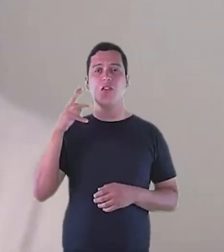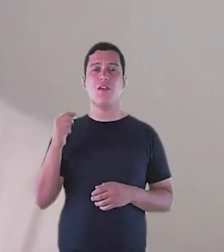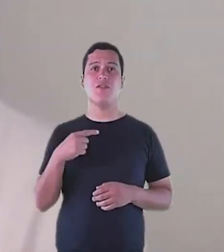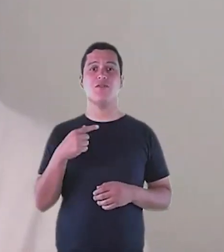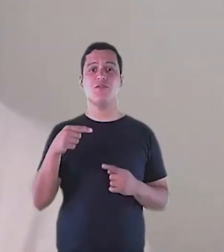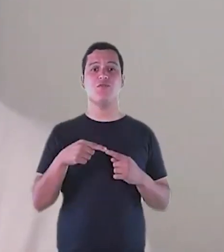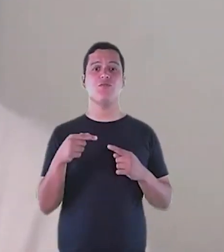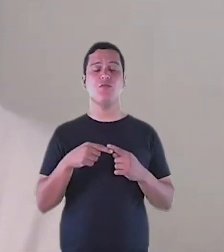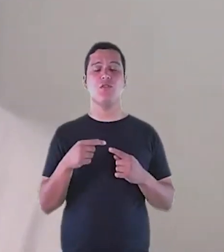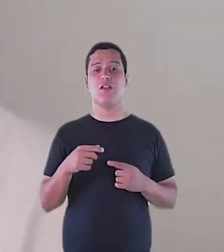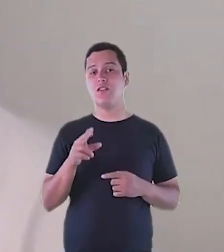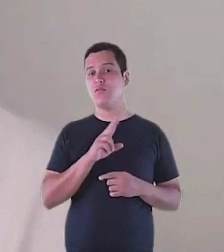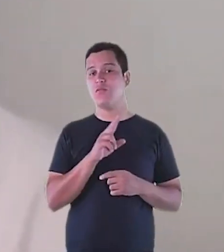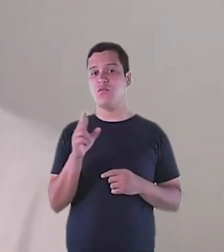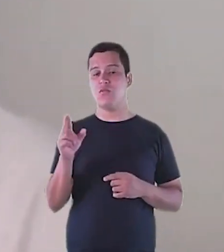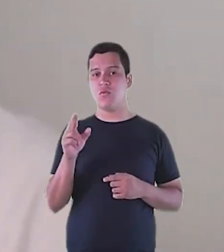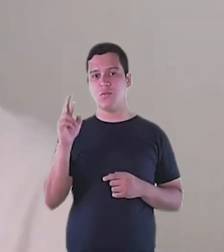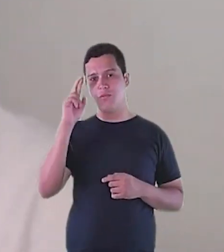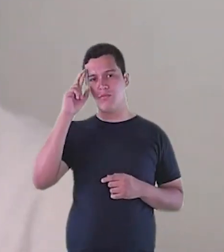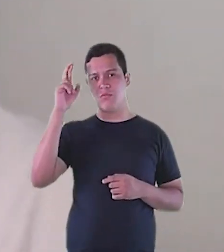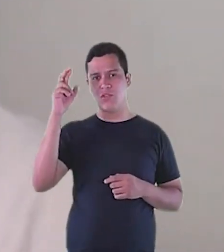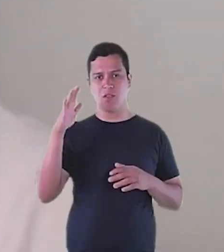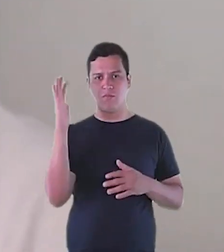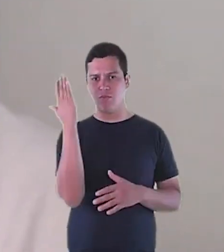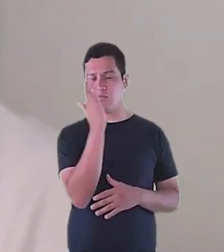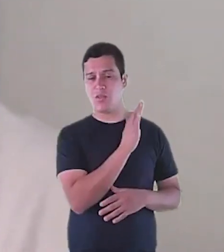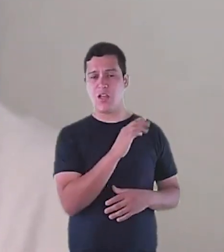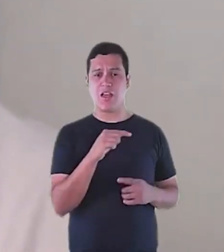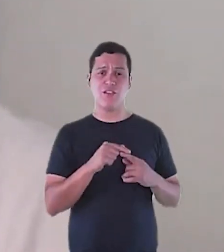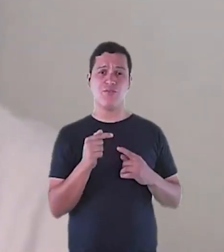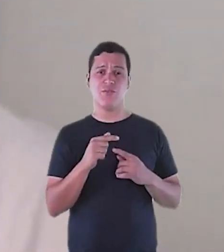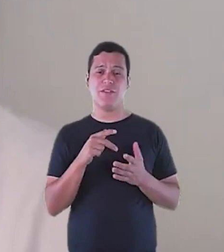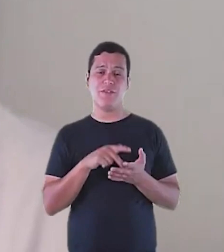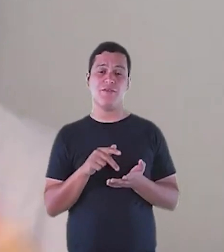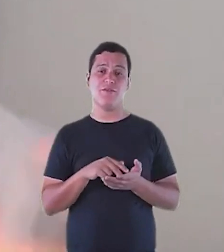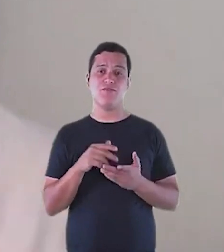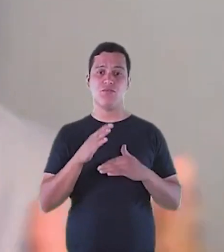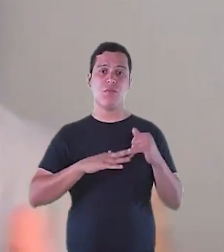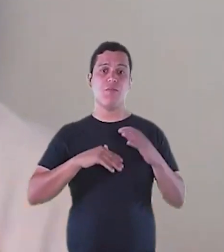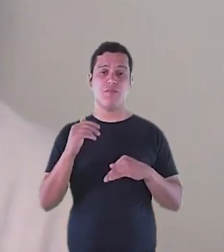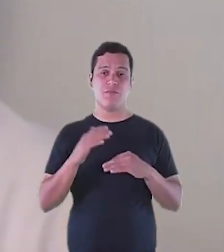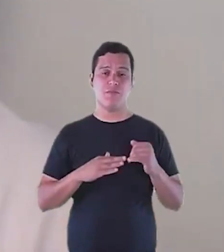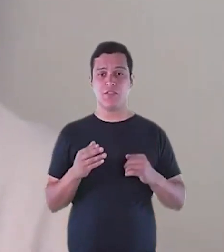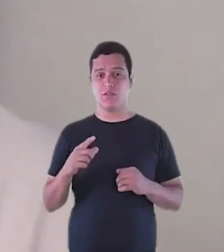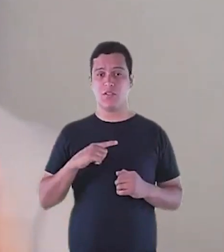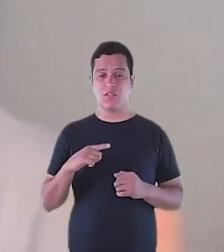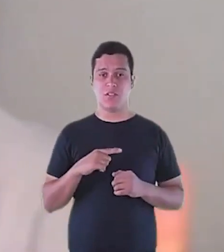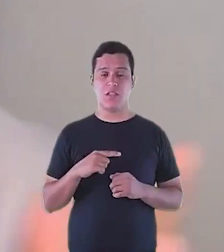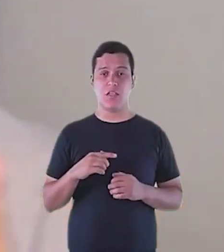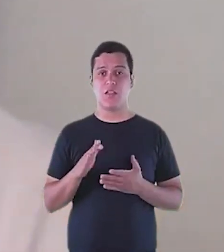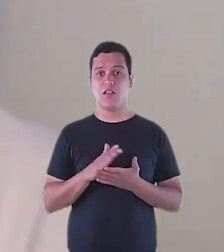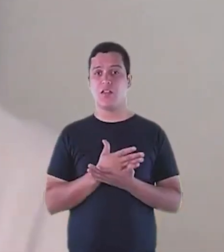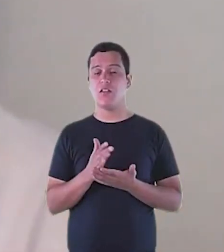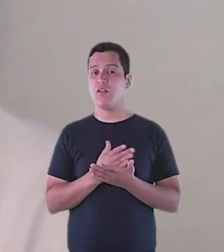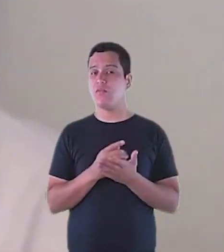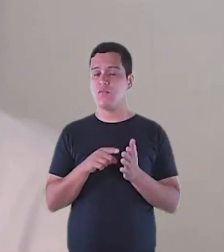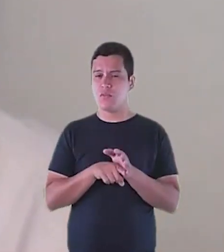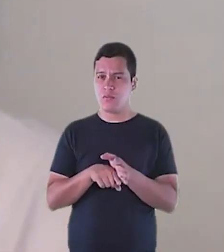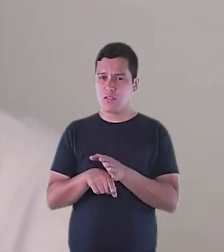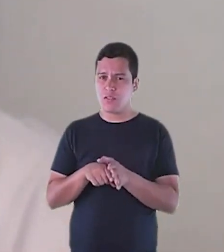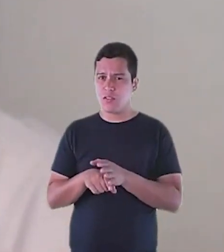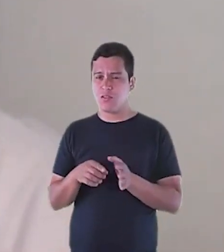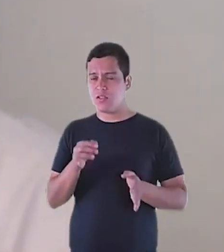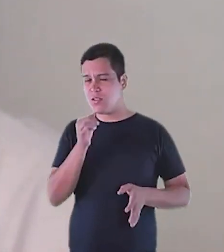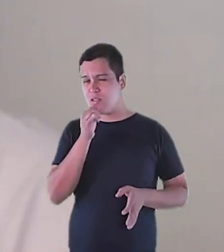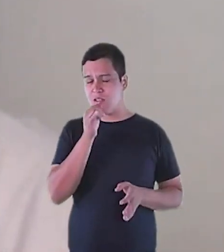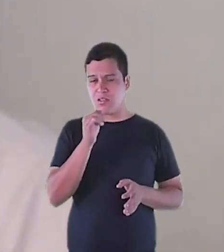que teria sido criada em Minas Gerais no começo do século XVIII. Mas existem alguns pesquisadores, como por exemplo o antropólogo e